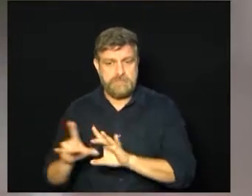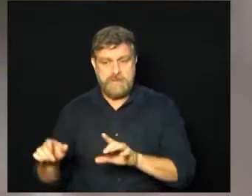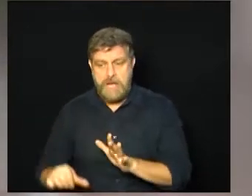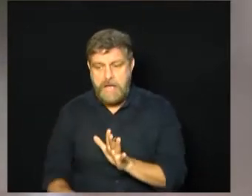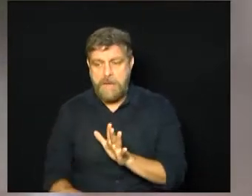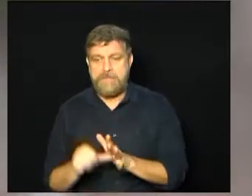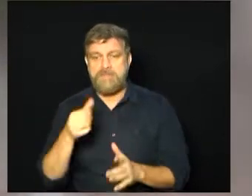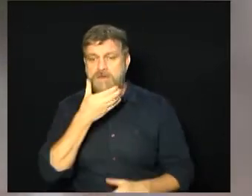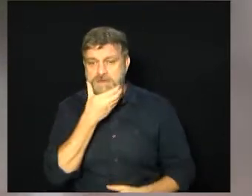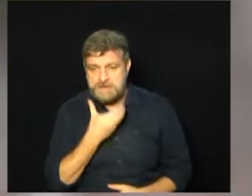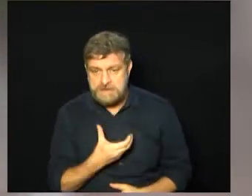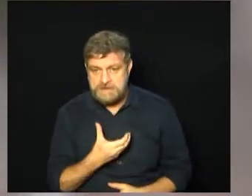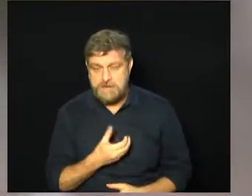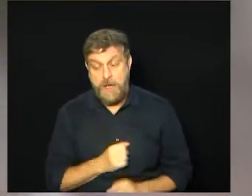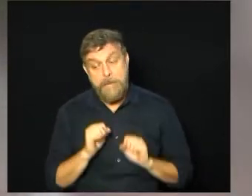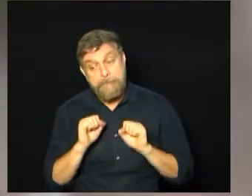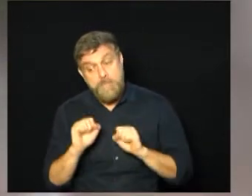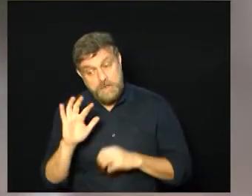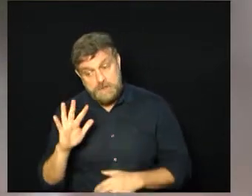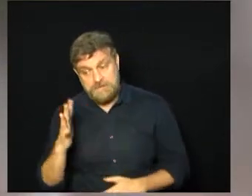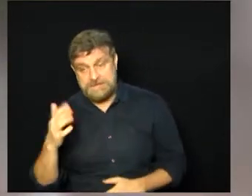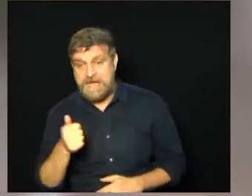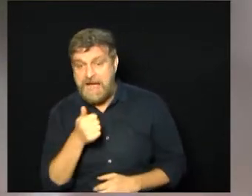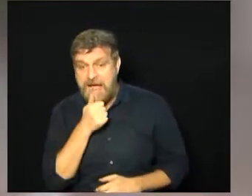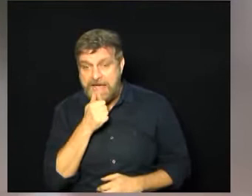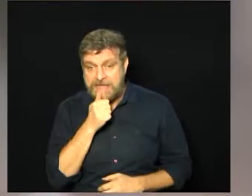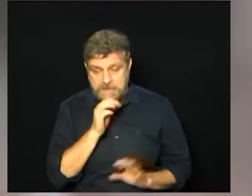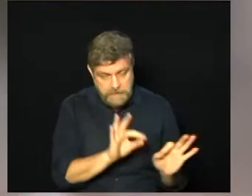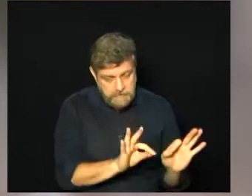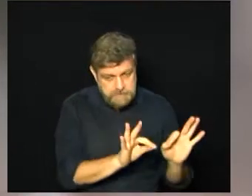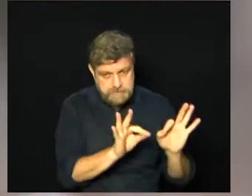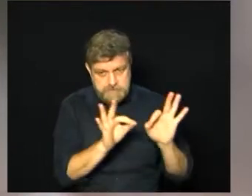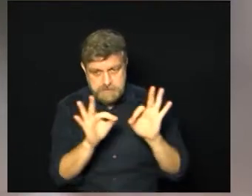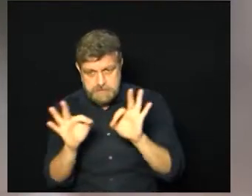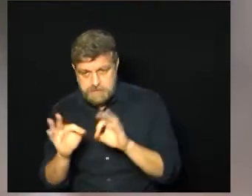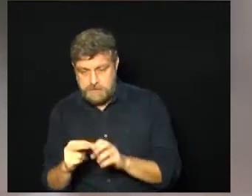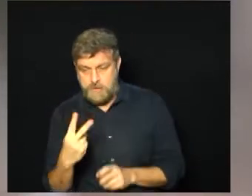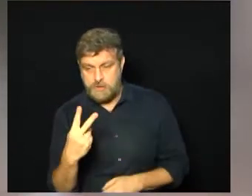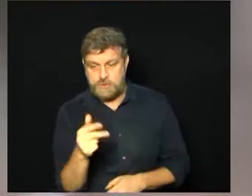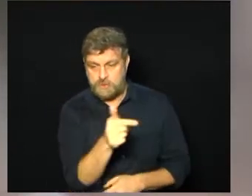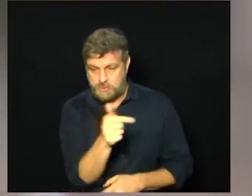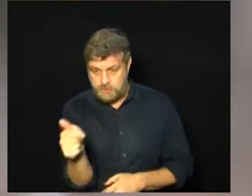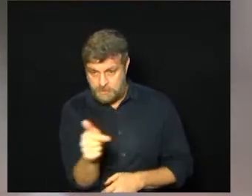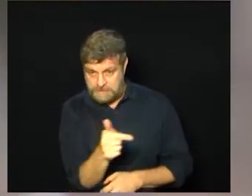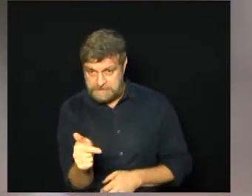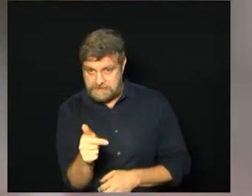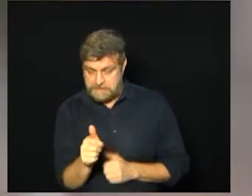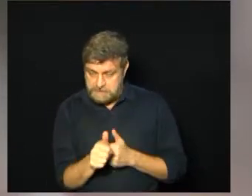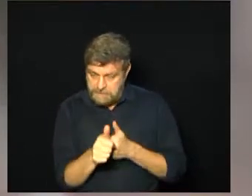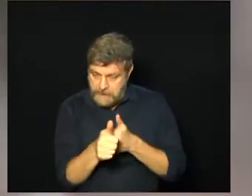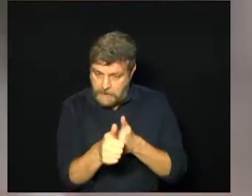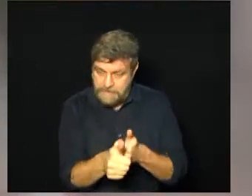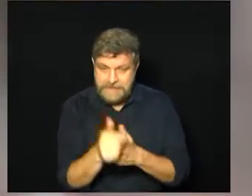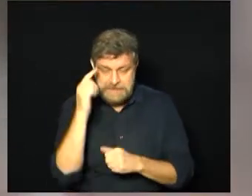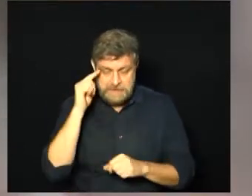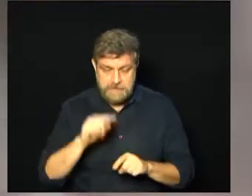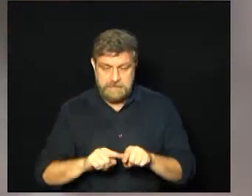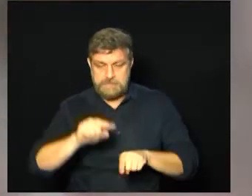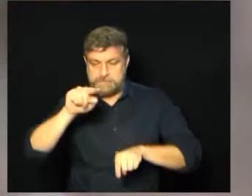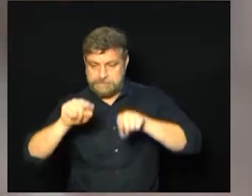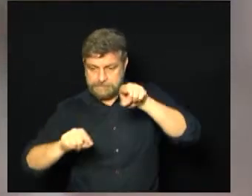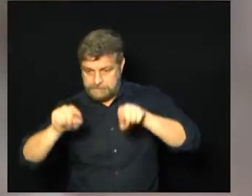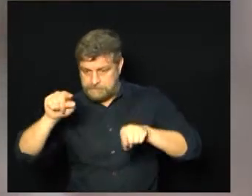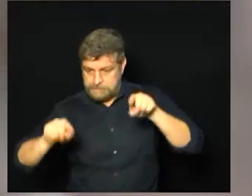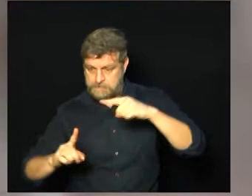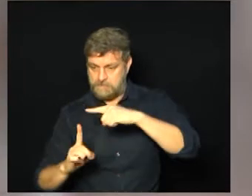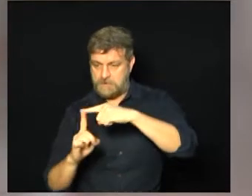de dezembro, eu digo possivelmente porque ainda vamos acompanhar as 2 próximas semanas a evolução positivamente, como